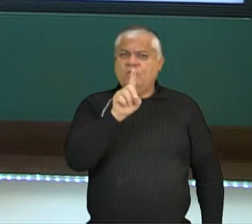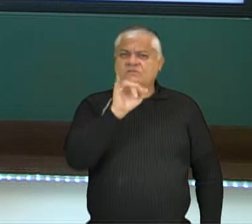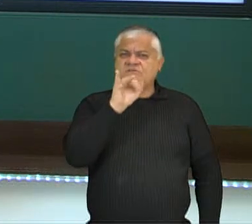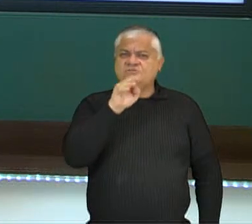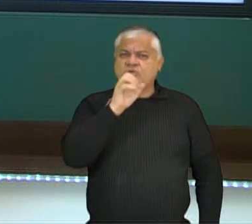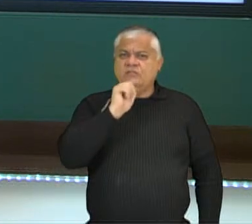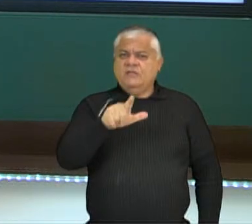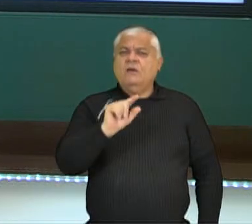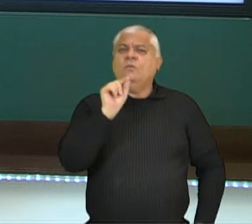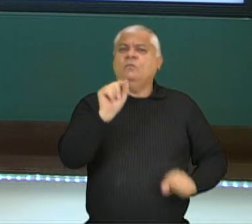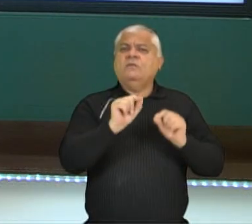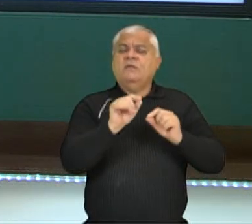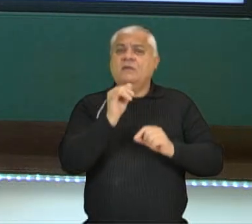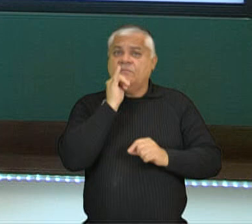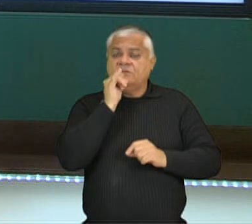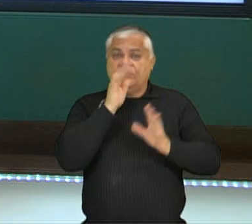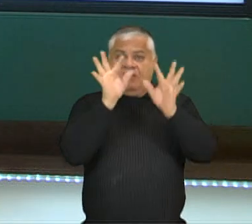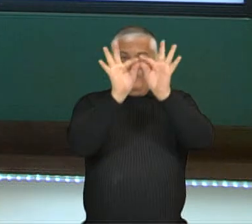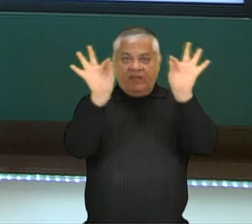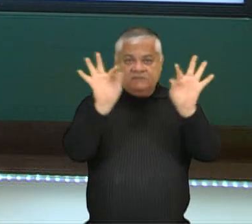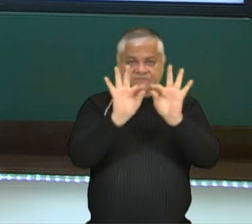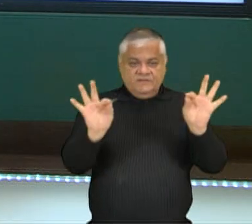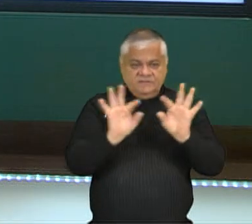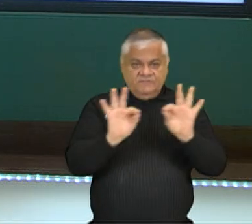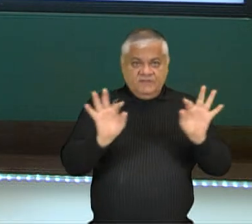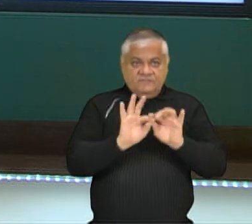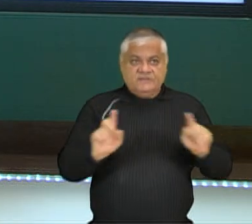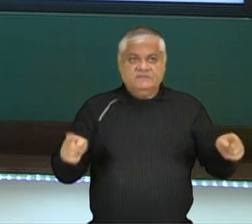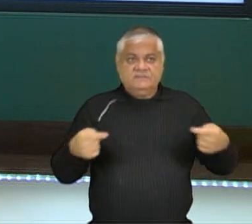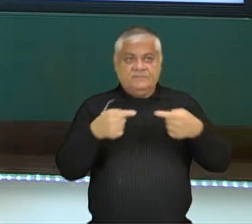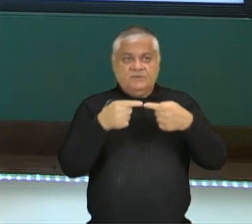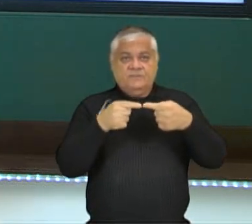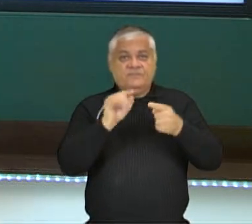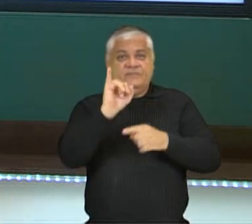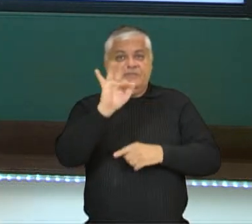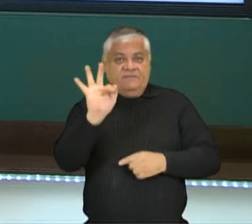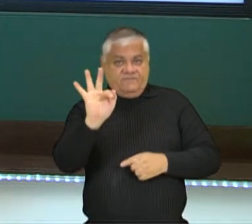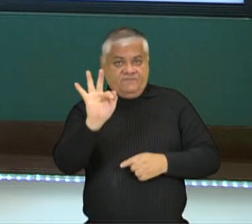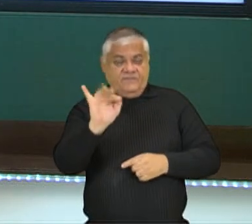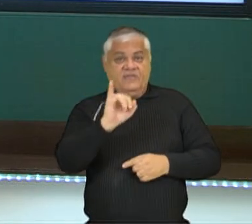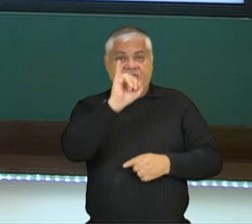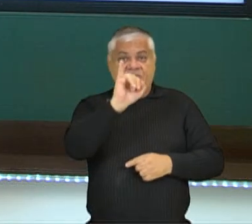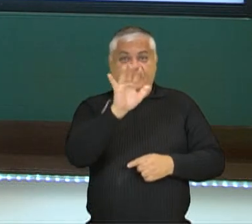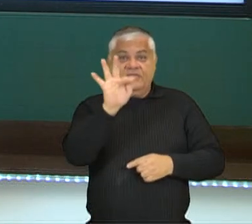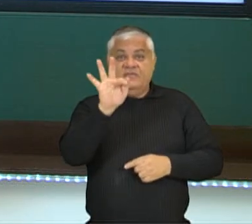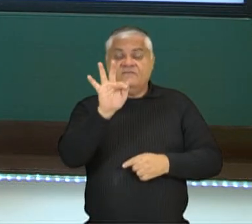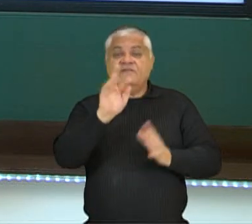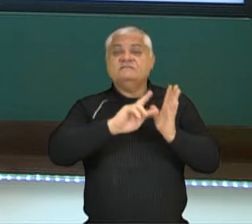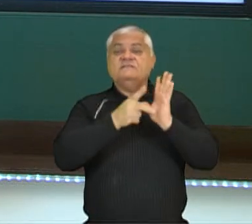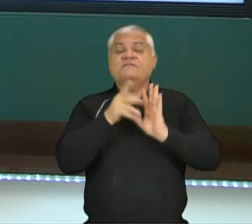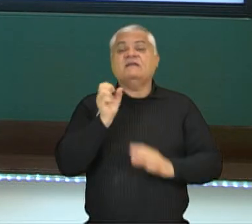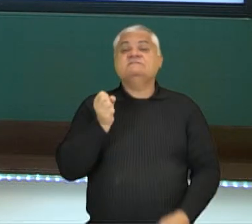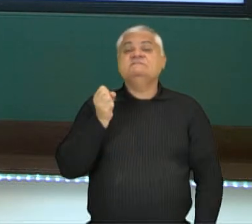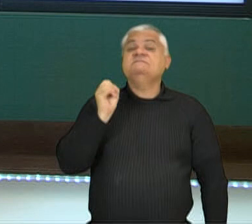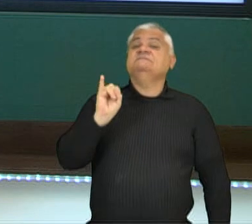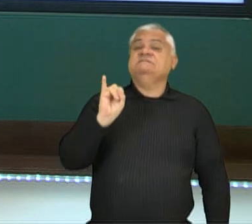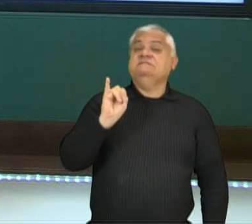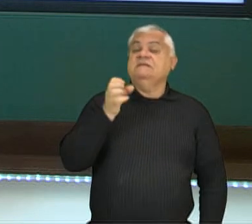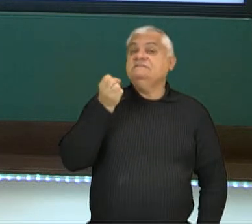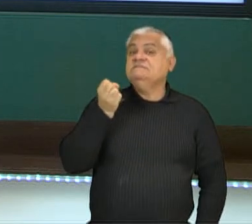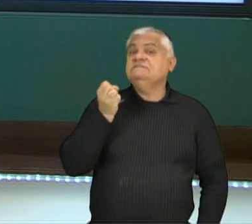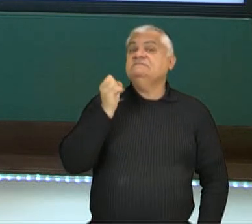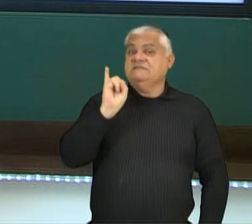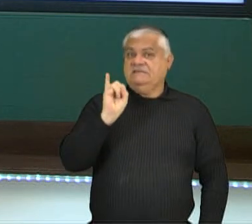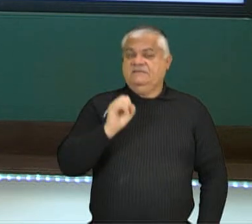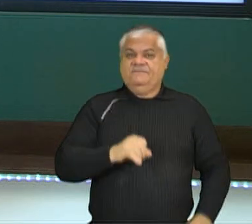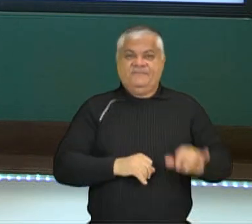condicionais de modo geral, estamos falando de frases com a partícula if, que significa se, né? Então, nós